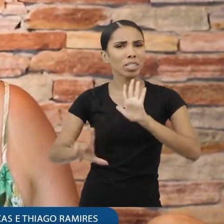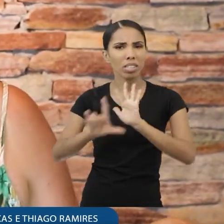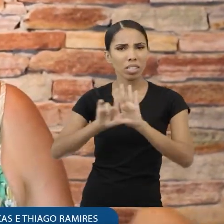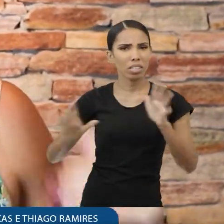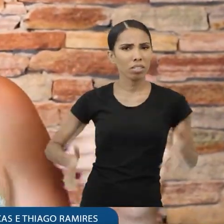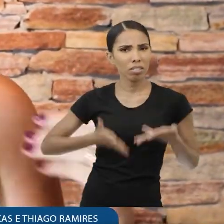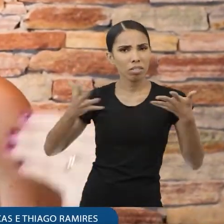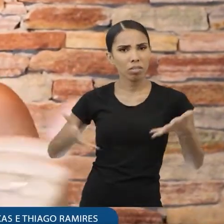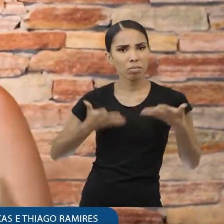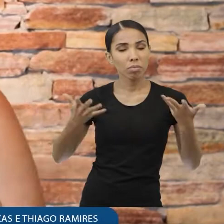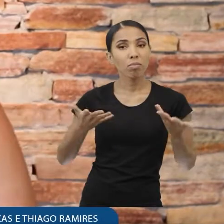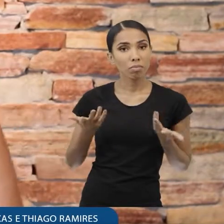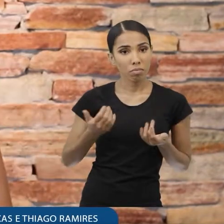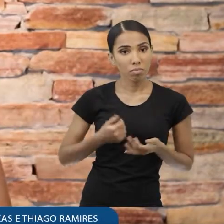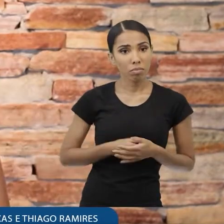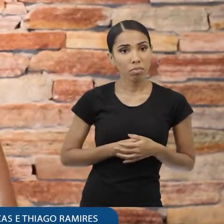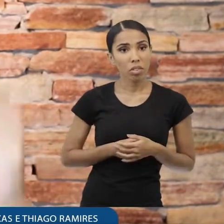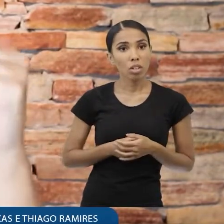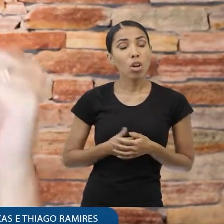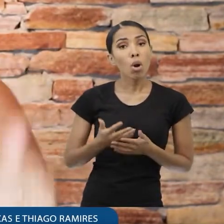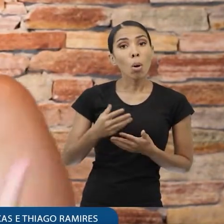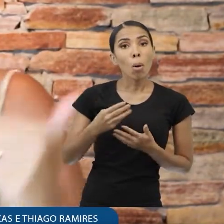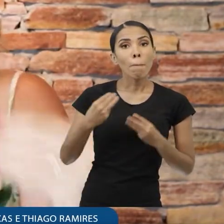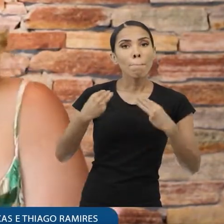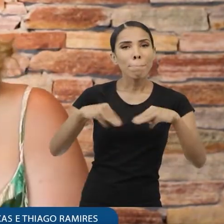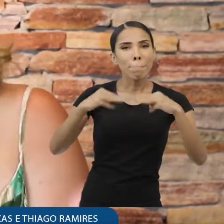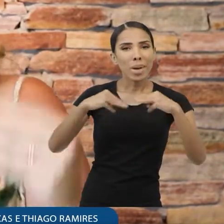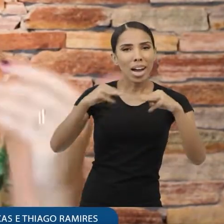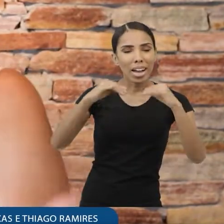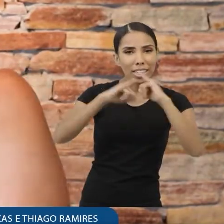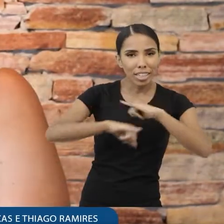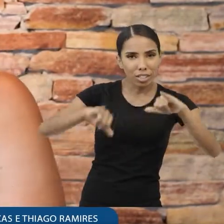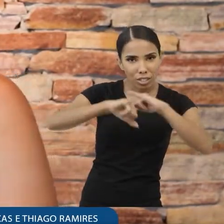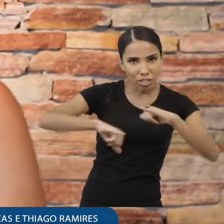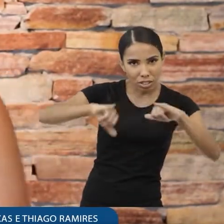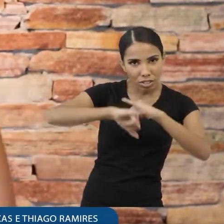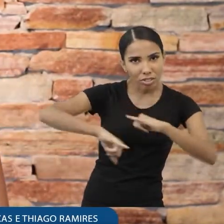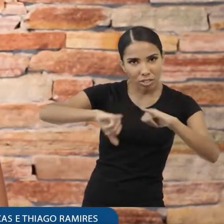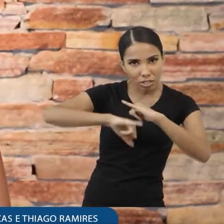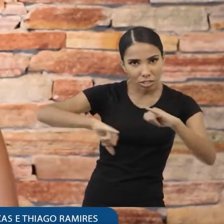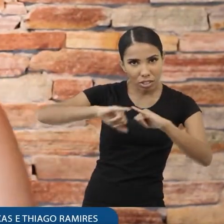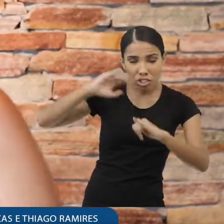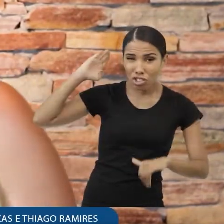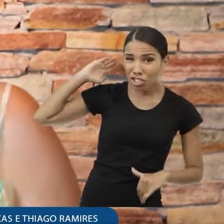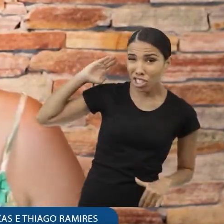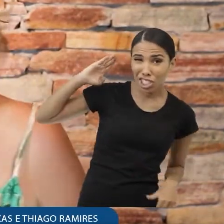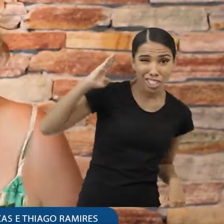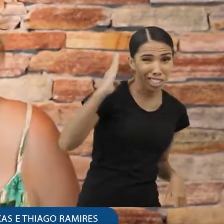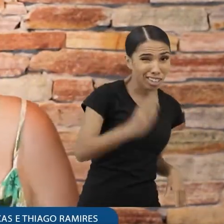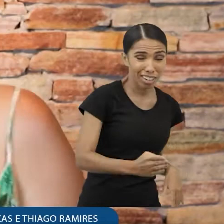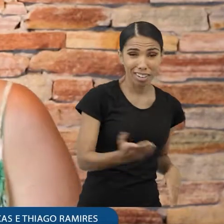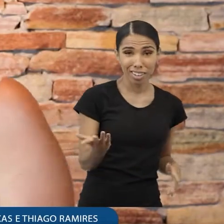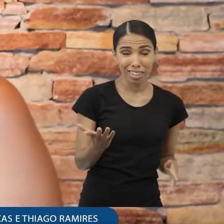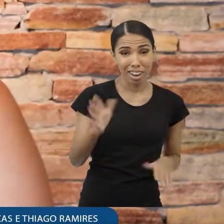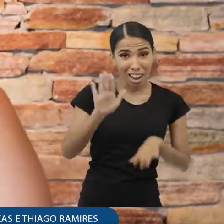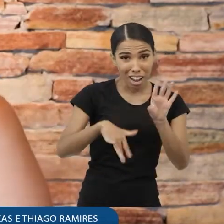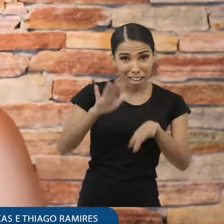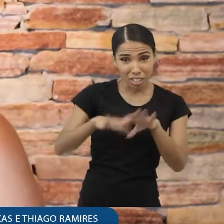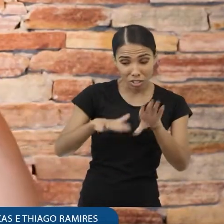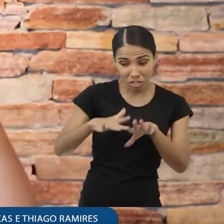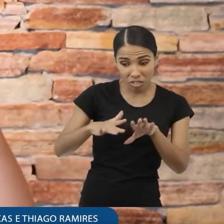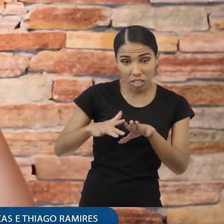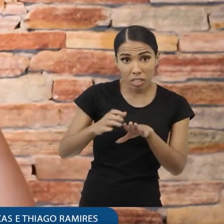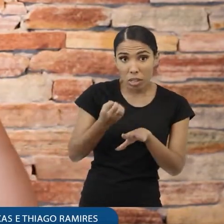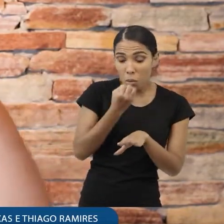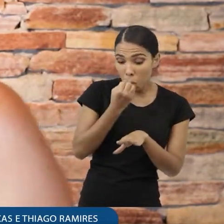de incentivo, que é o tal do marketing. Você consegue aprovar verba direto de marketing. Muitas vezes, a bonificação